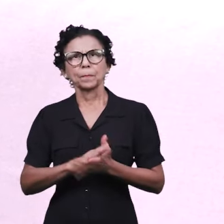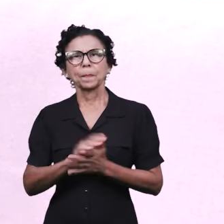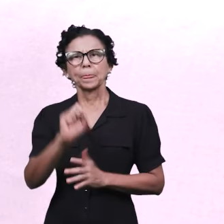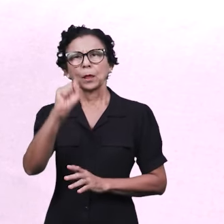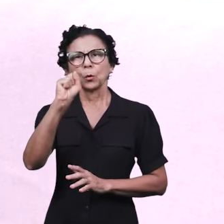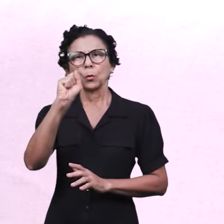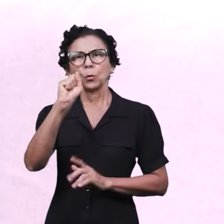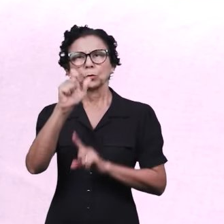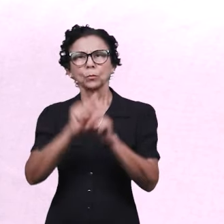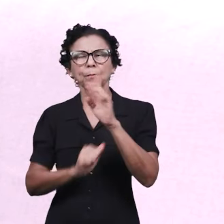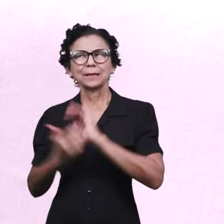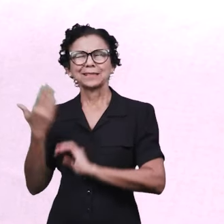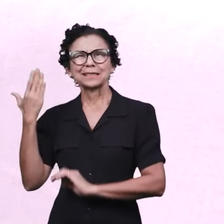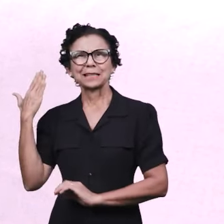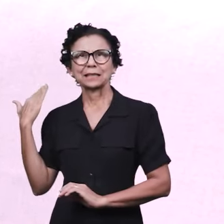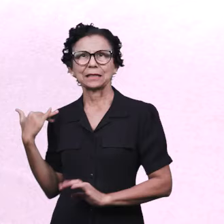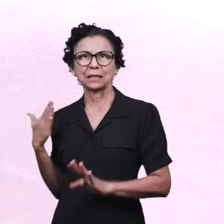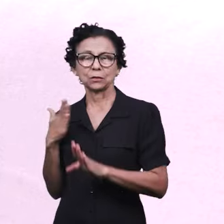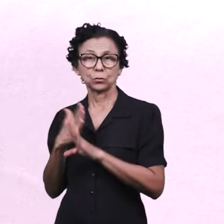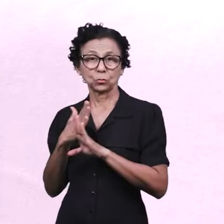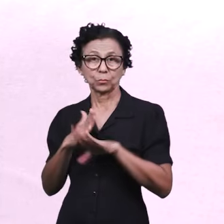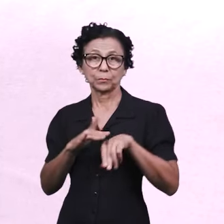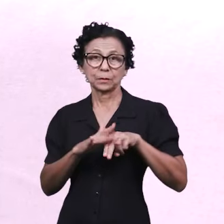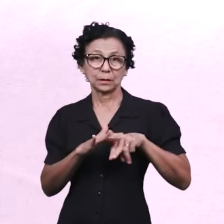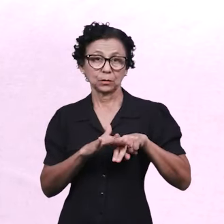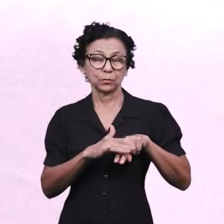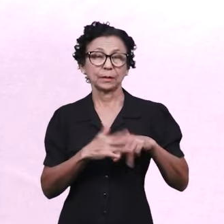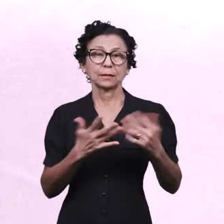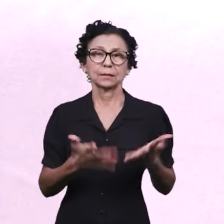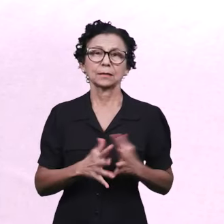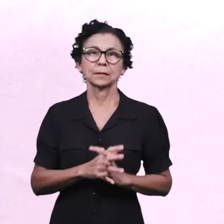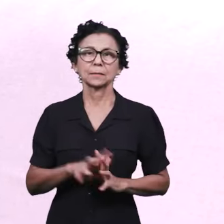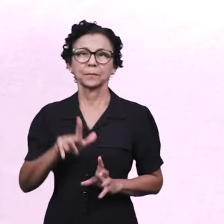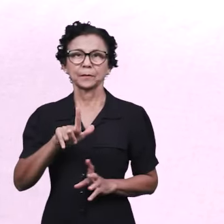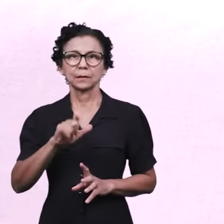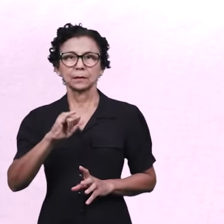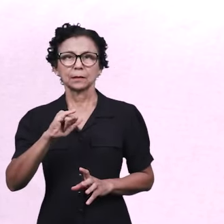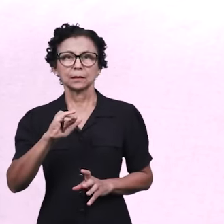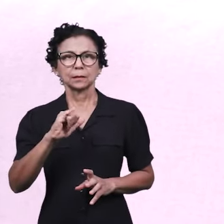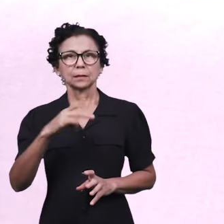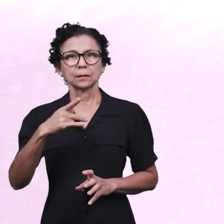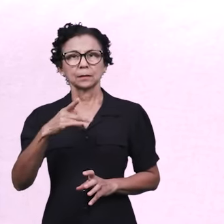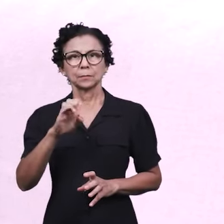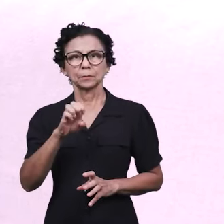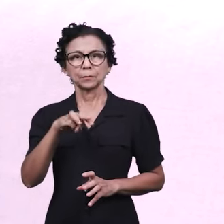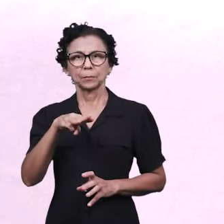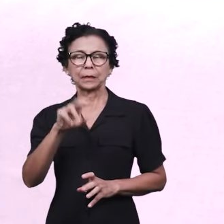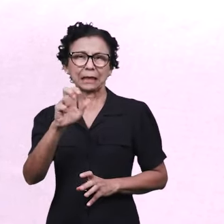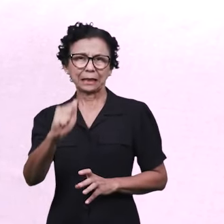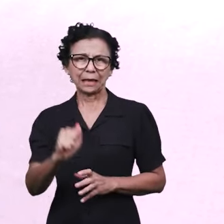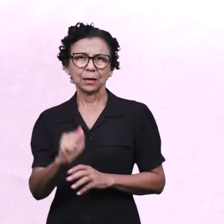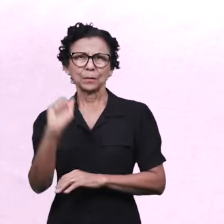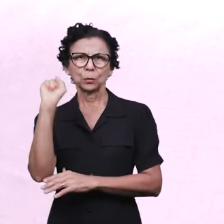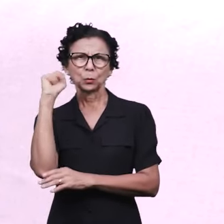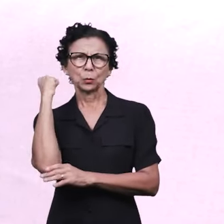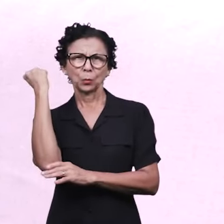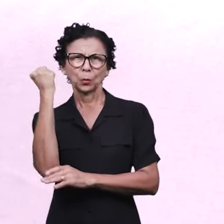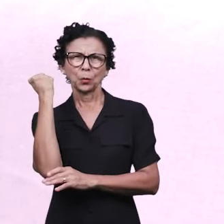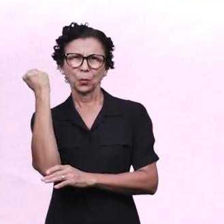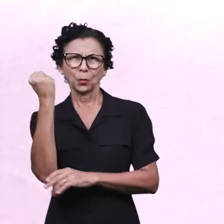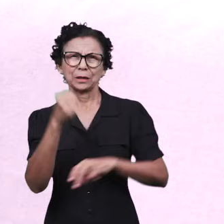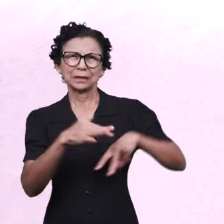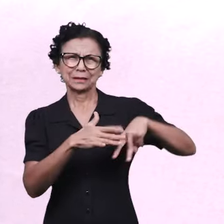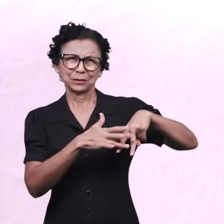e eu fui diagnosticada com lipedema o lipedema ele é uma doença vascular crônica Na época eu tinha ouvido